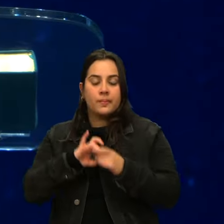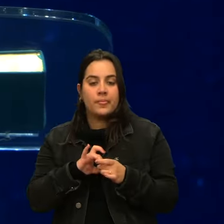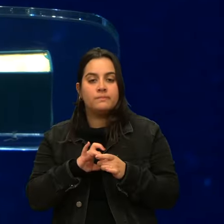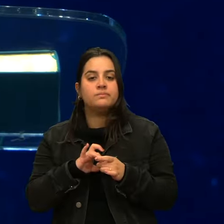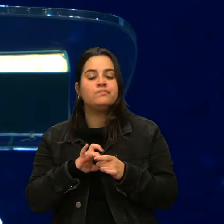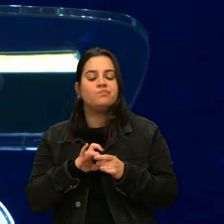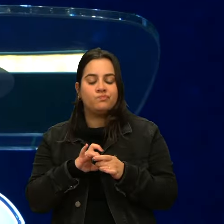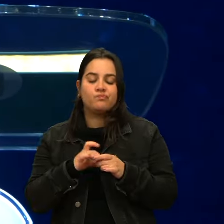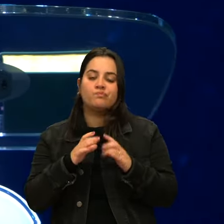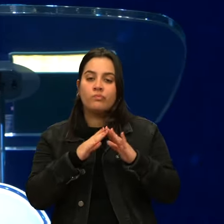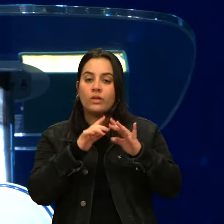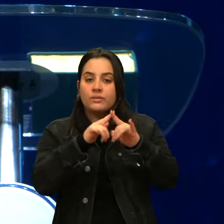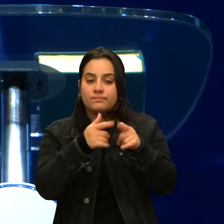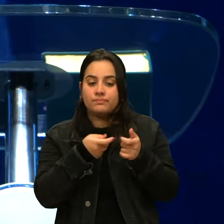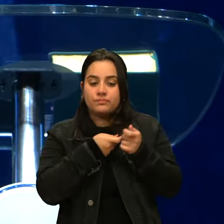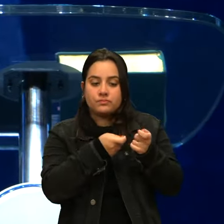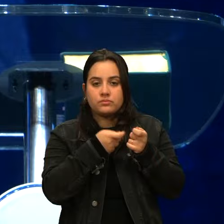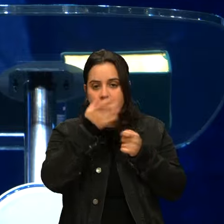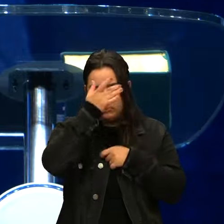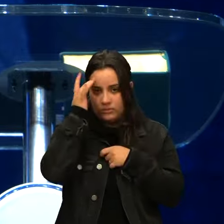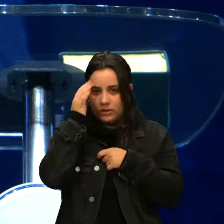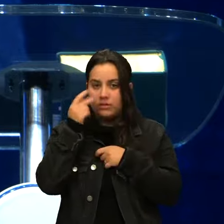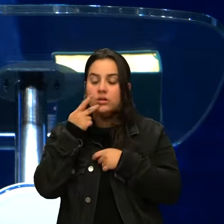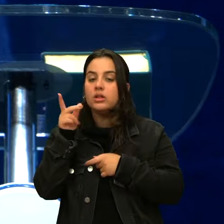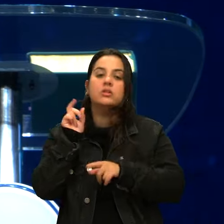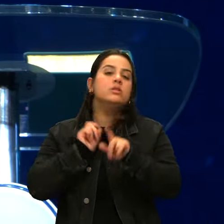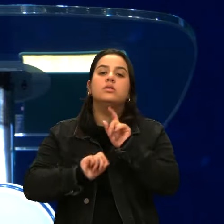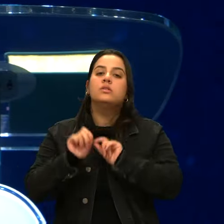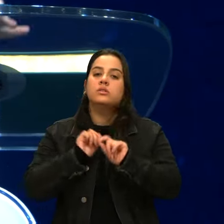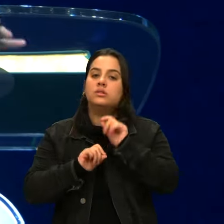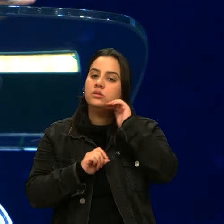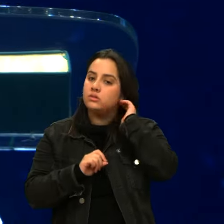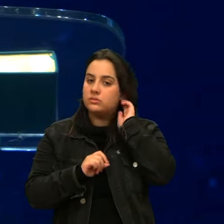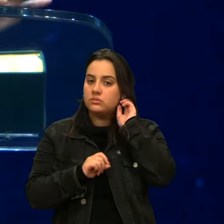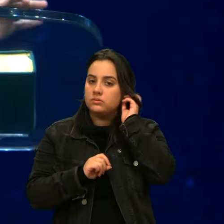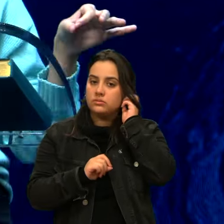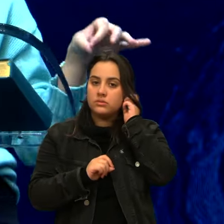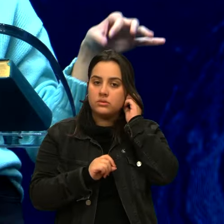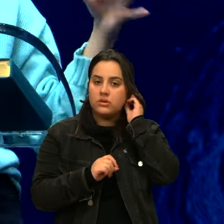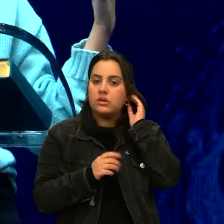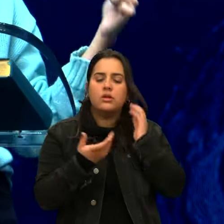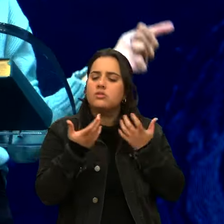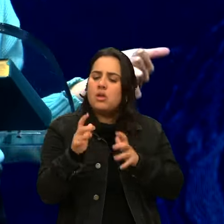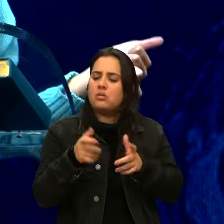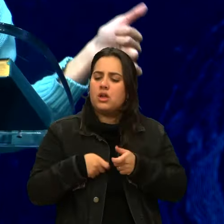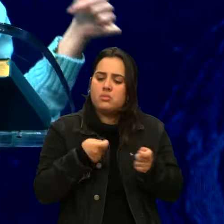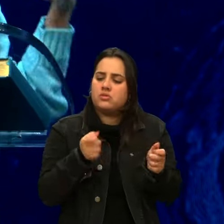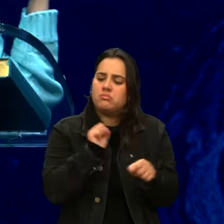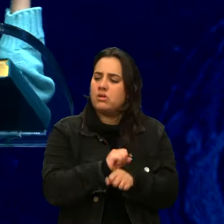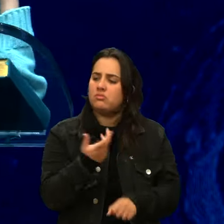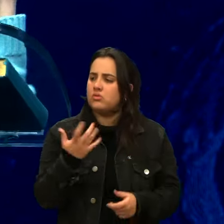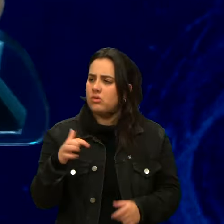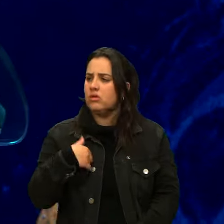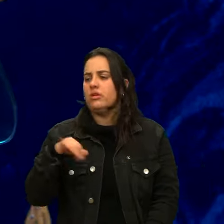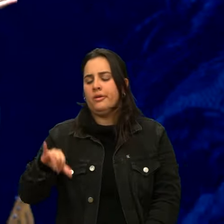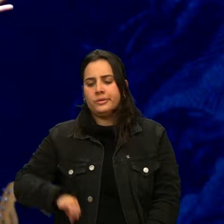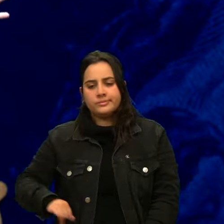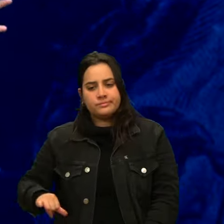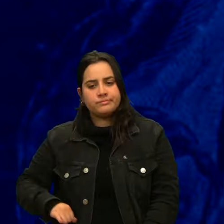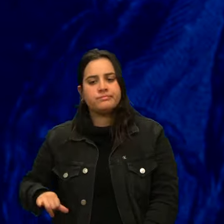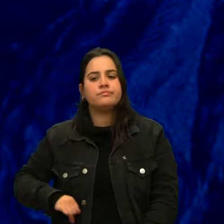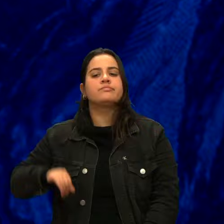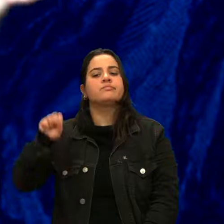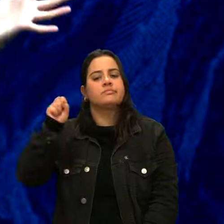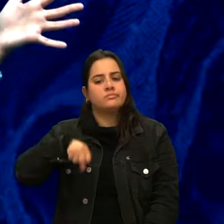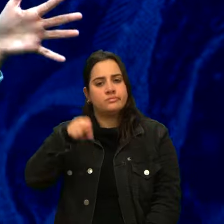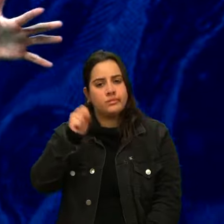perseguida, as pessoas sempre falam que elas não querem que a perseguição pare. Por mais que elas sofram, por mais que muitas vezes